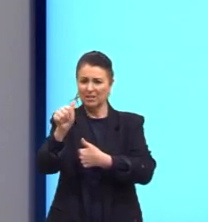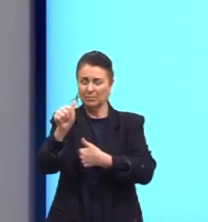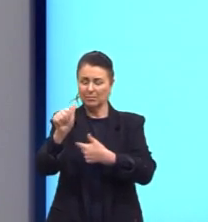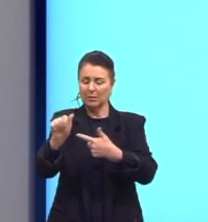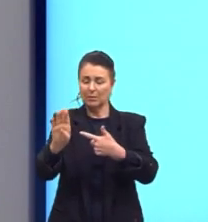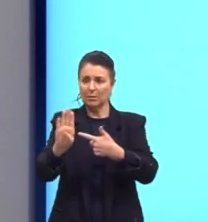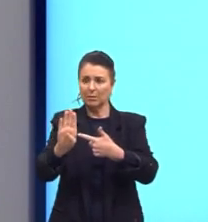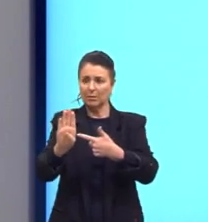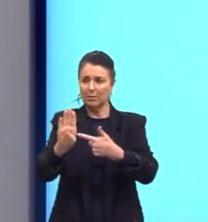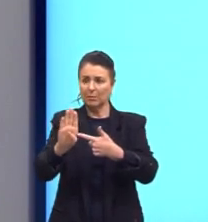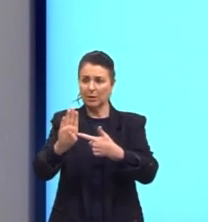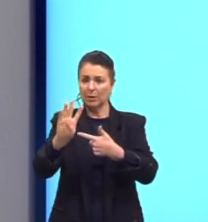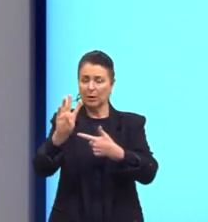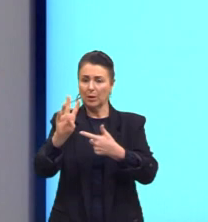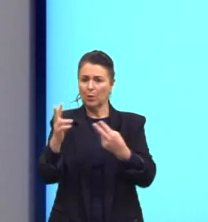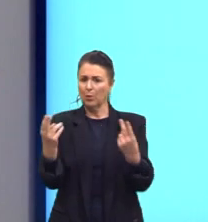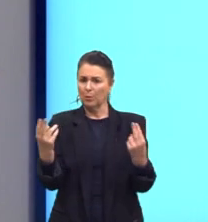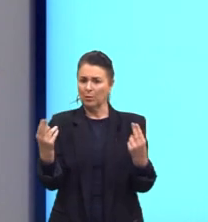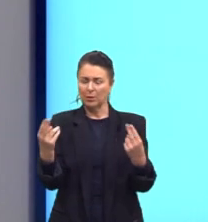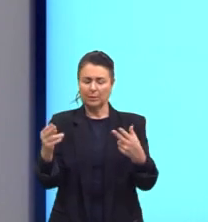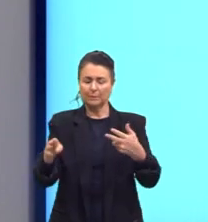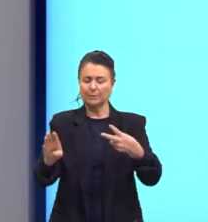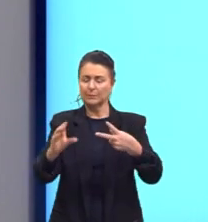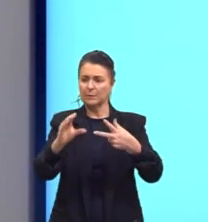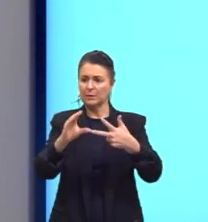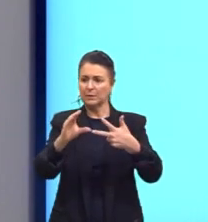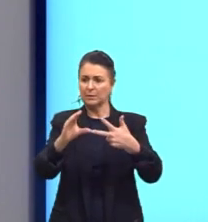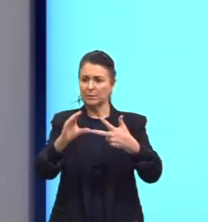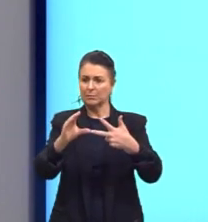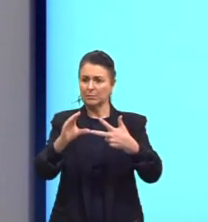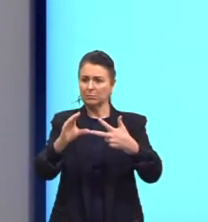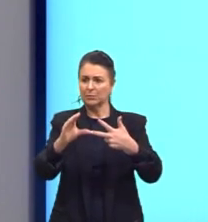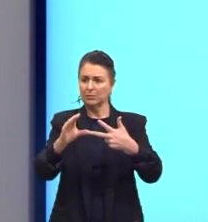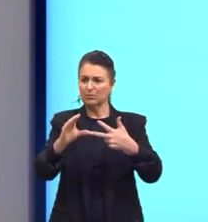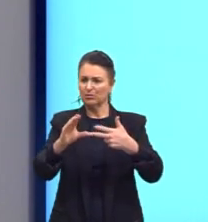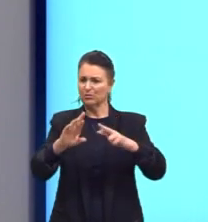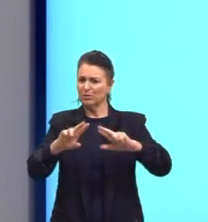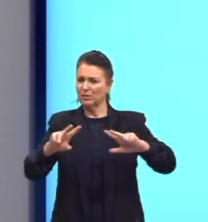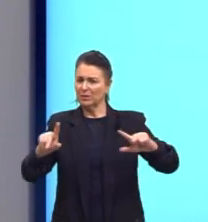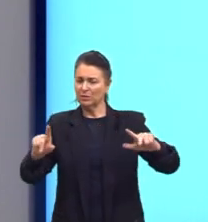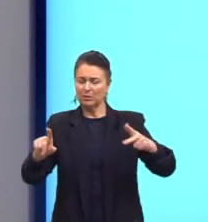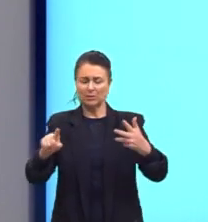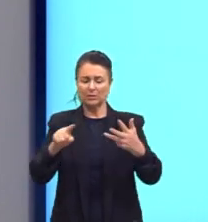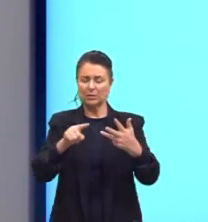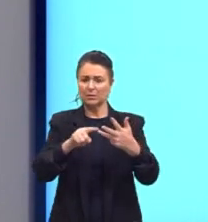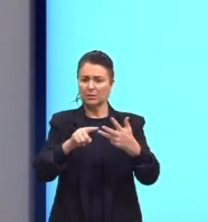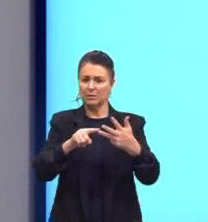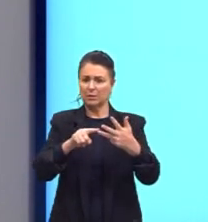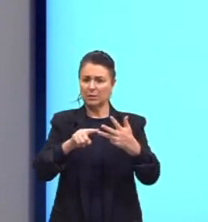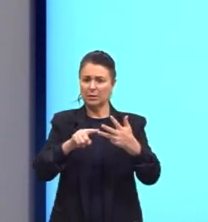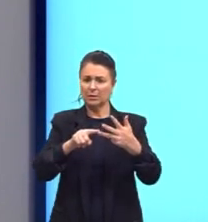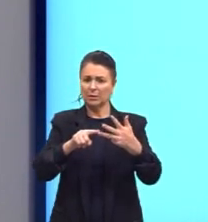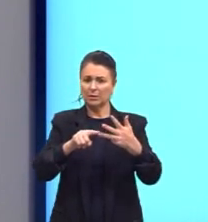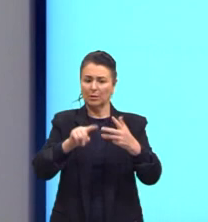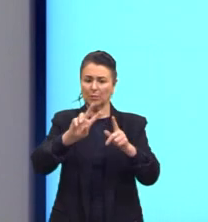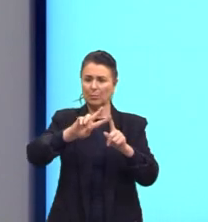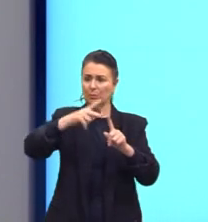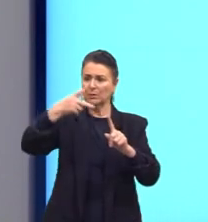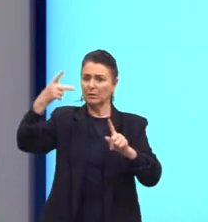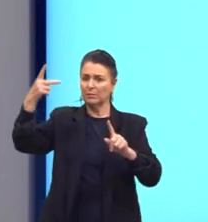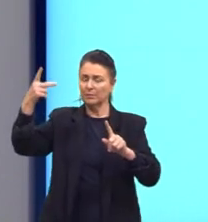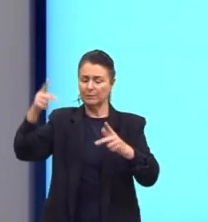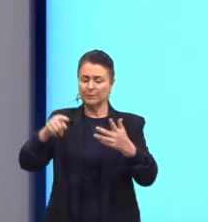a letra B homóloga letras e divergente letra de